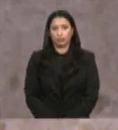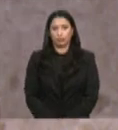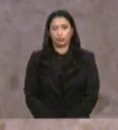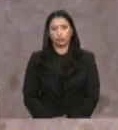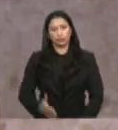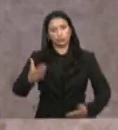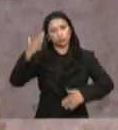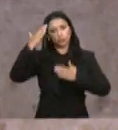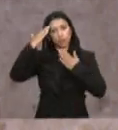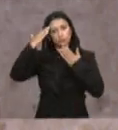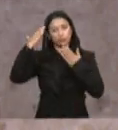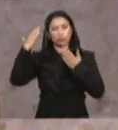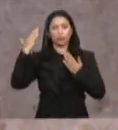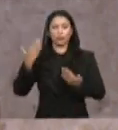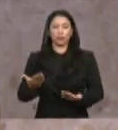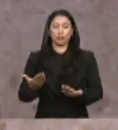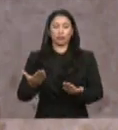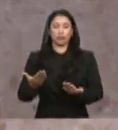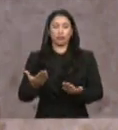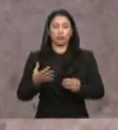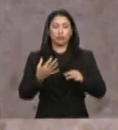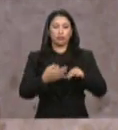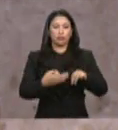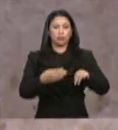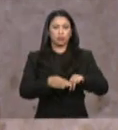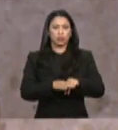muito obrigada Ministro José